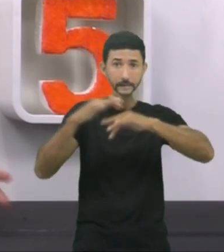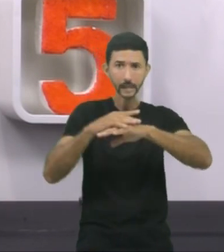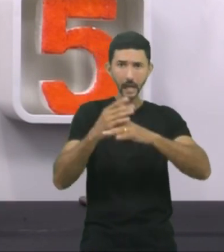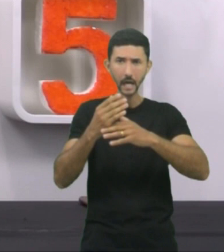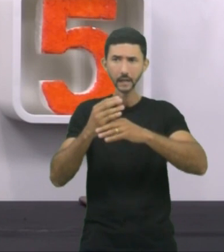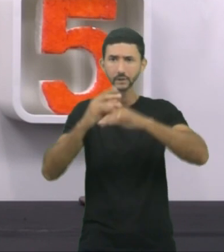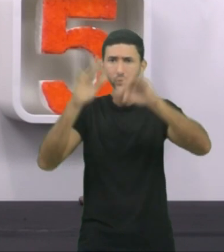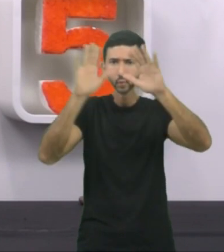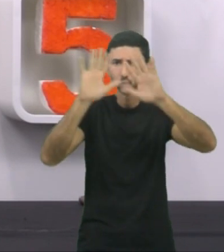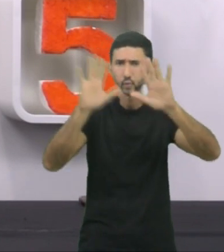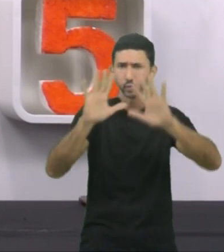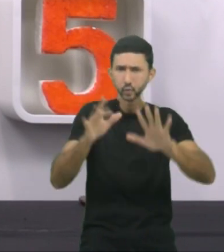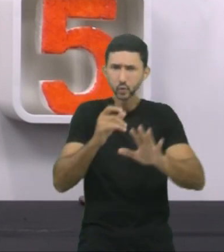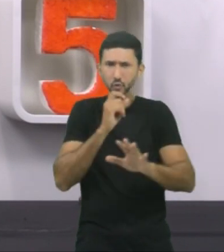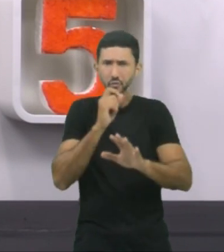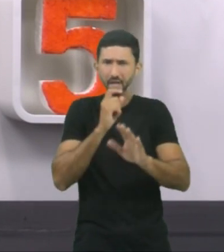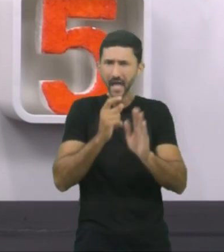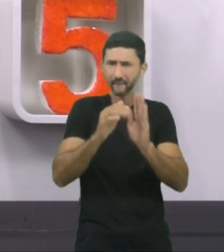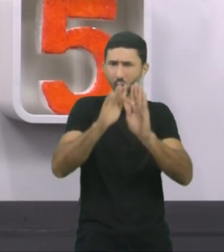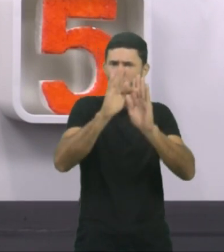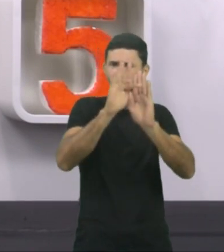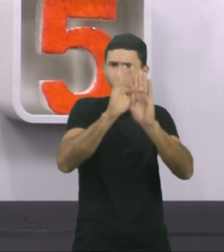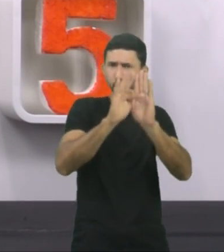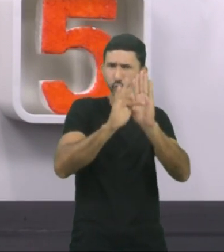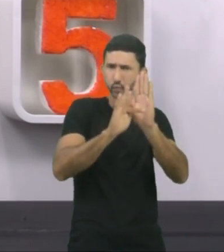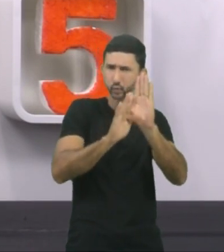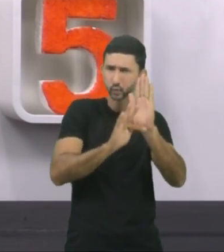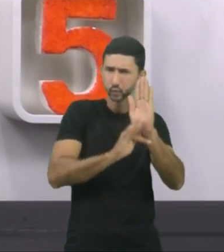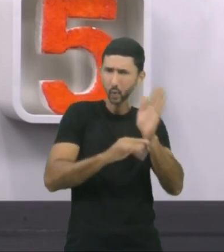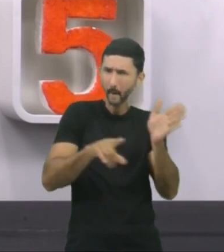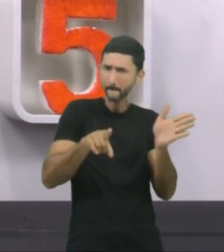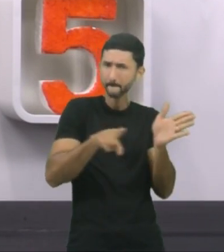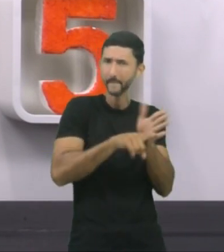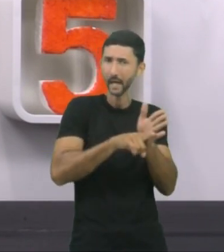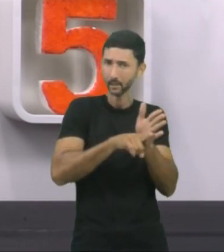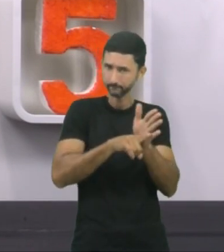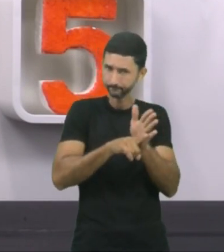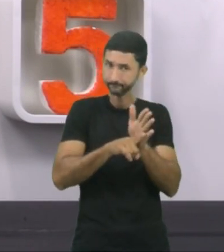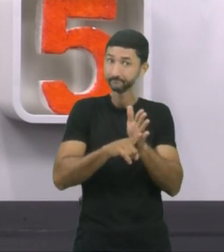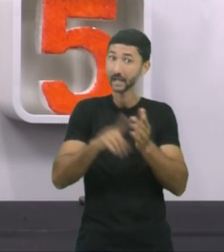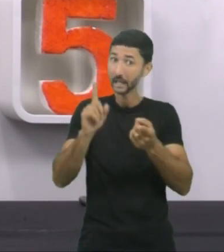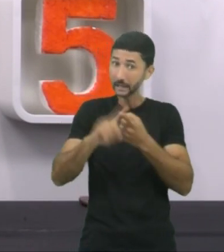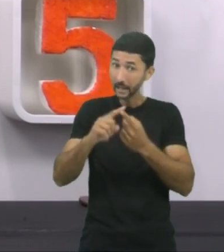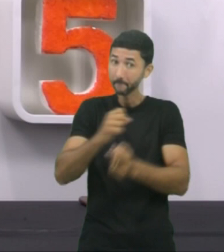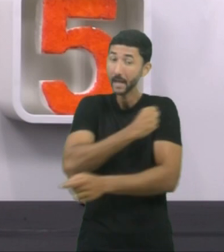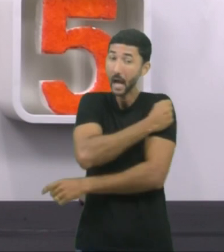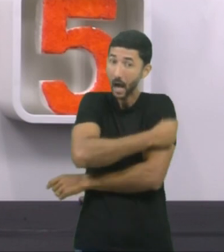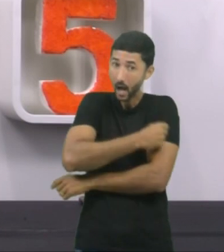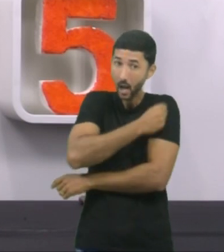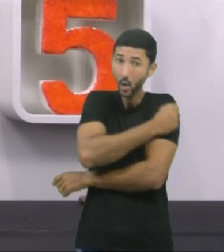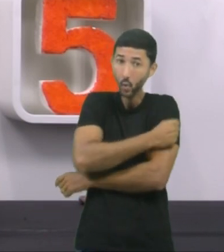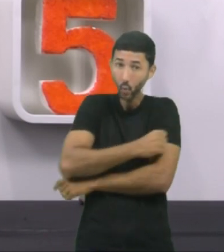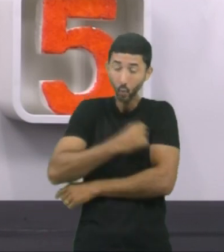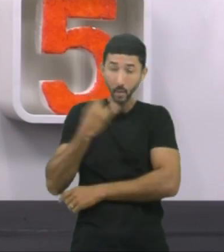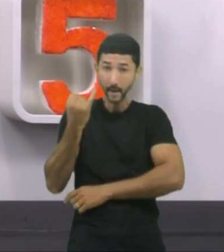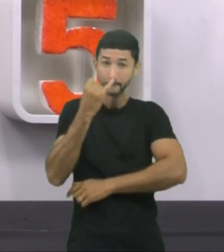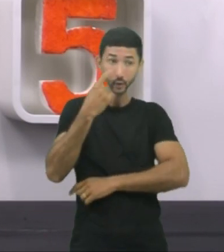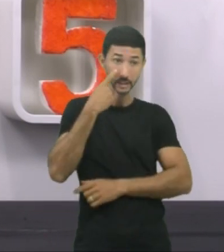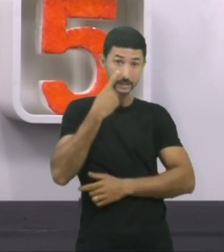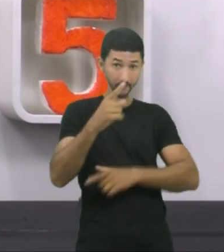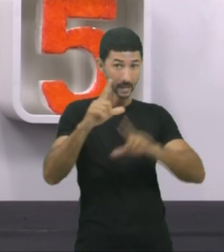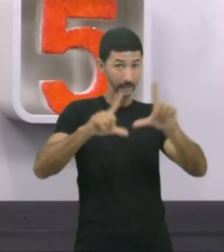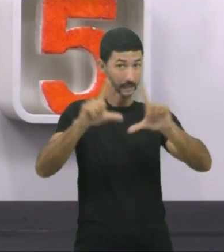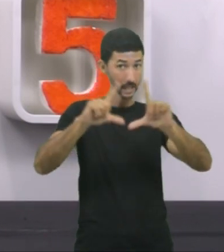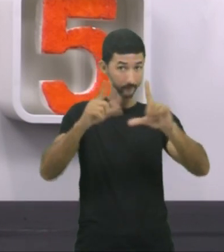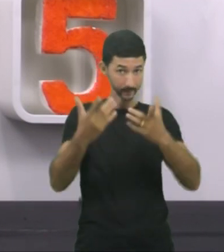têm geada, que chegam a temperaturas abaixo de 0, até para os alunos é importante que eles acompanhem